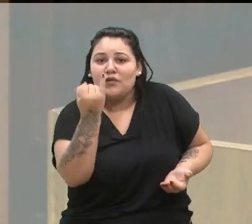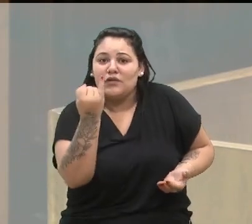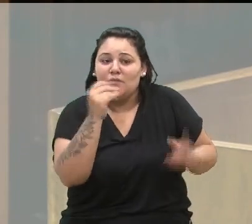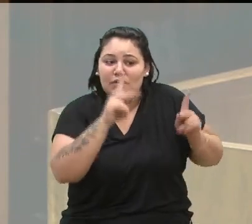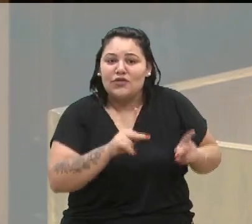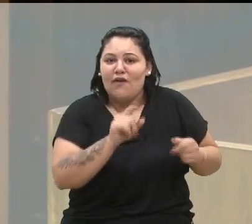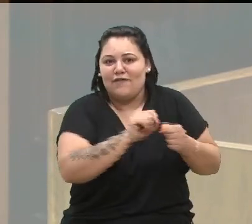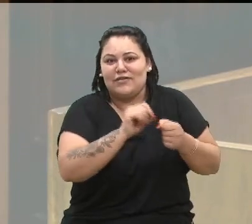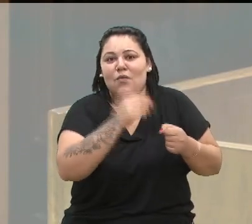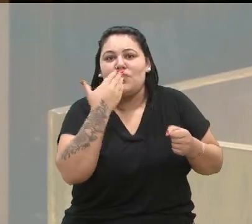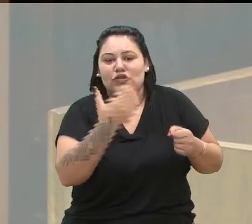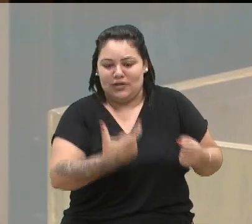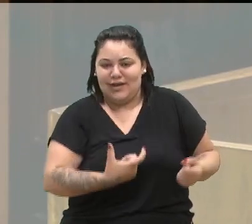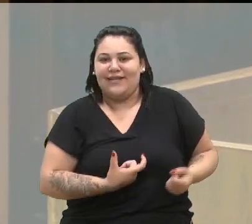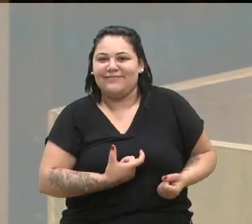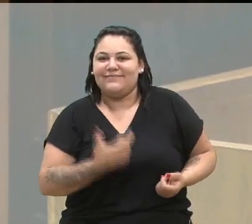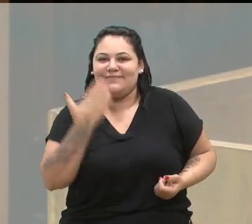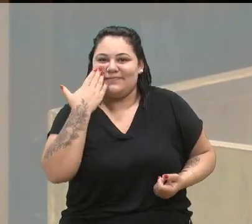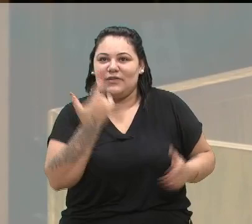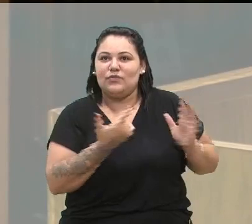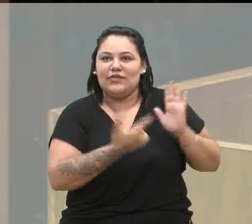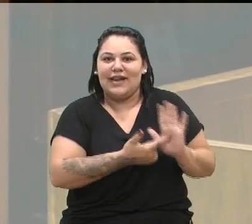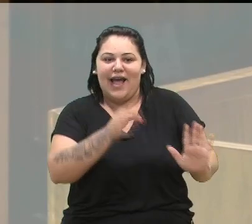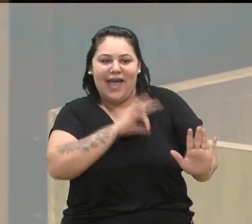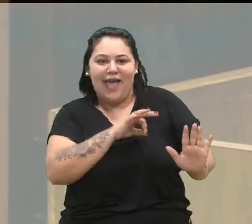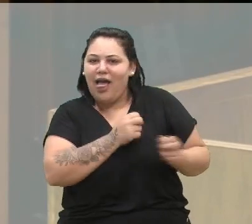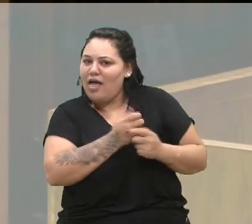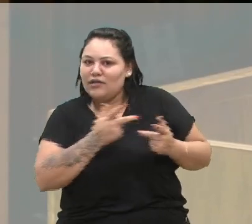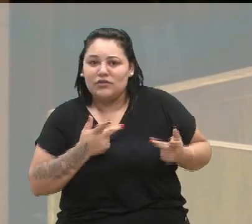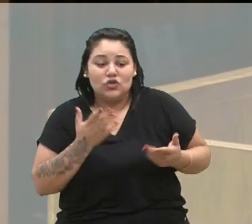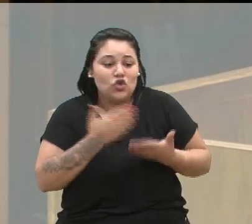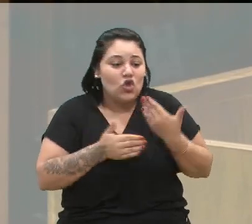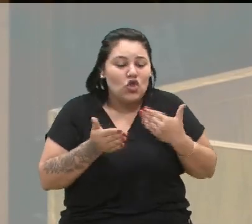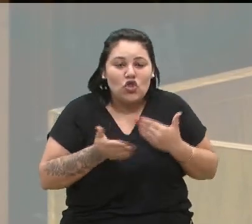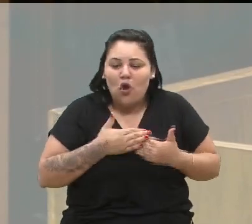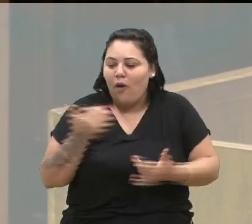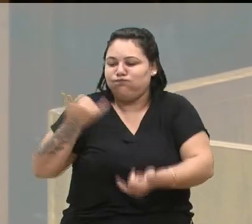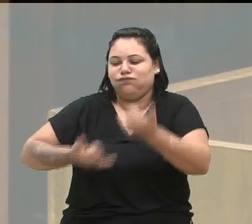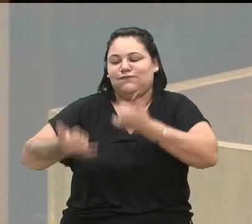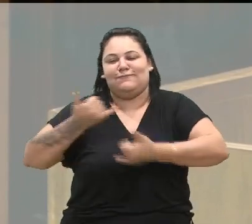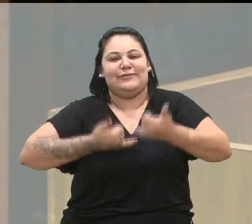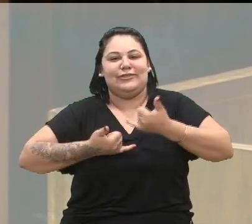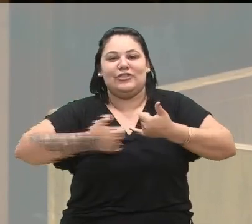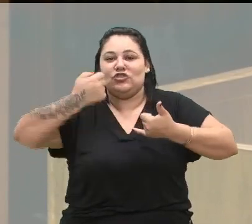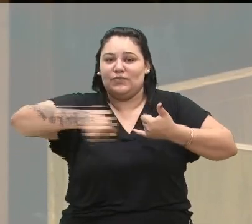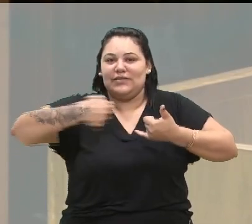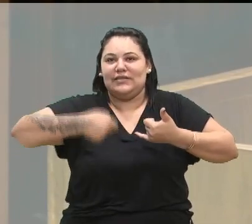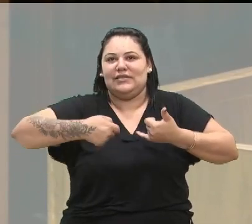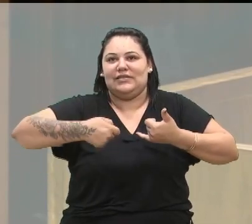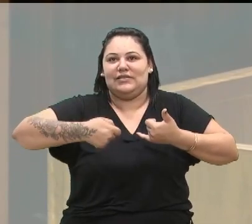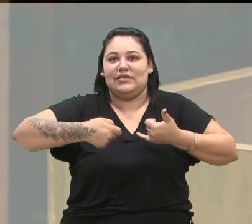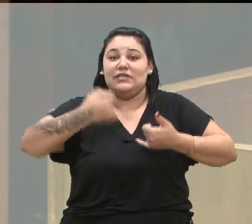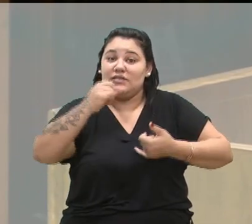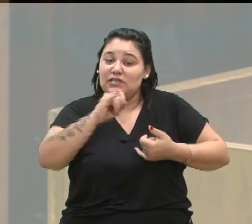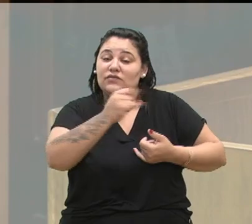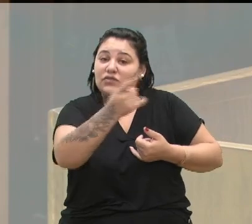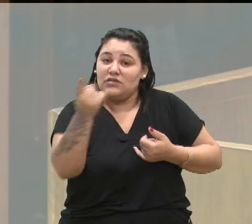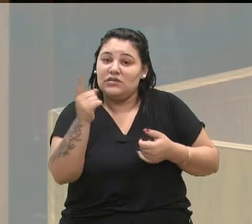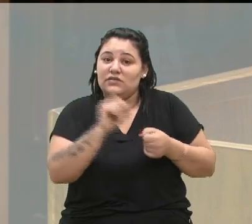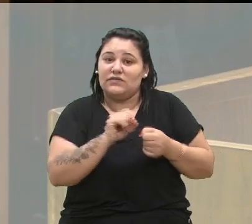etária? Questão de renda? Todas essas informações a gente consegue através